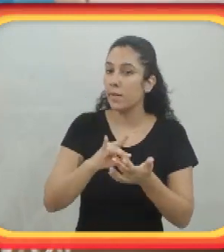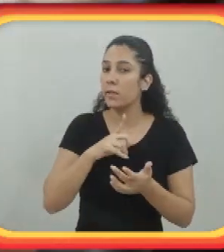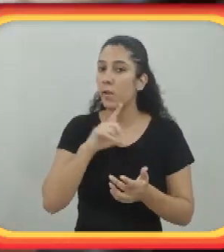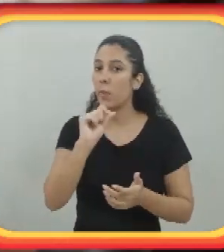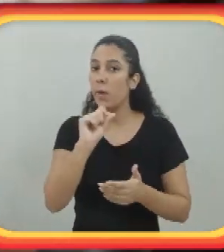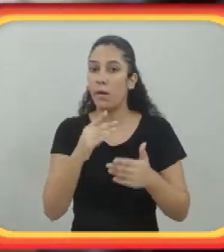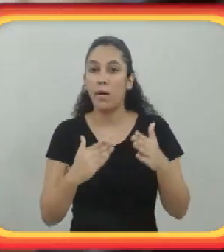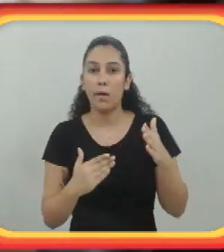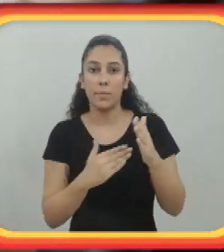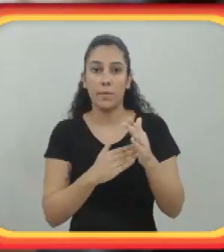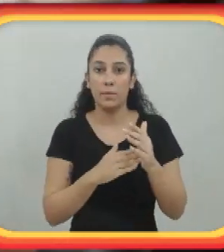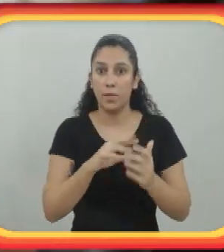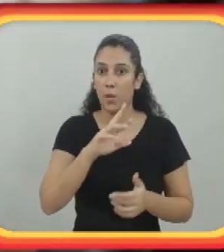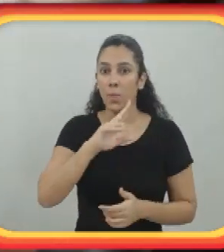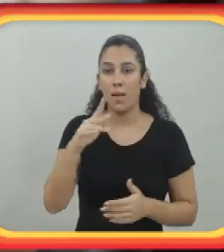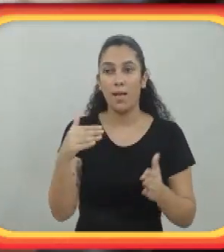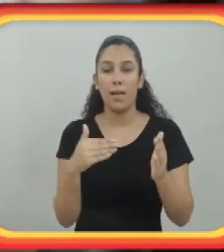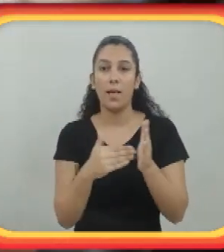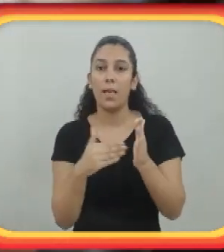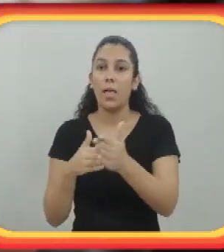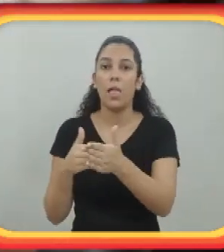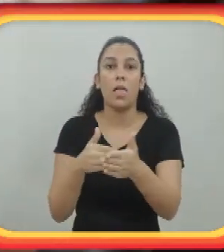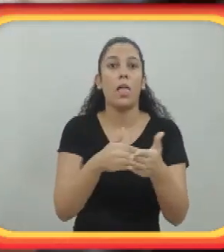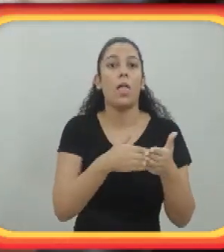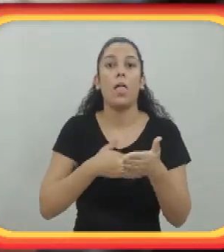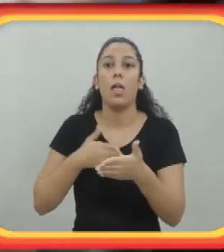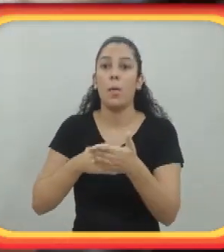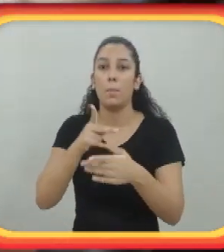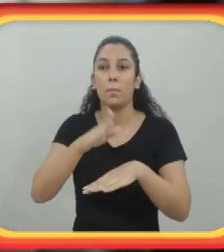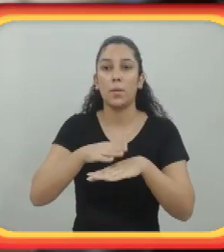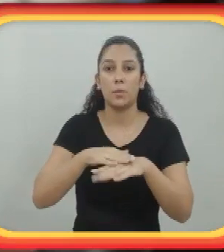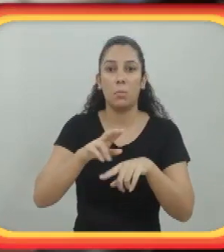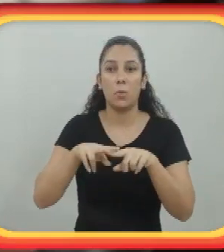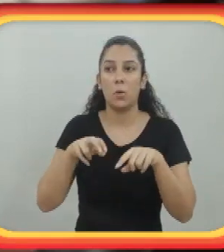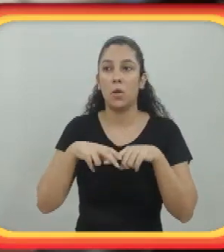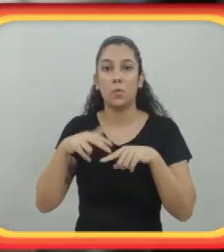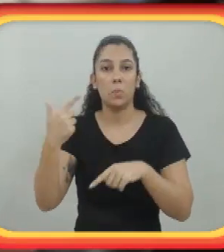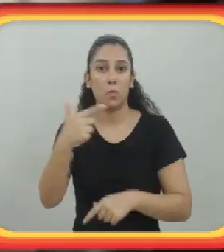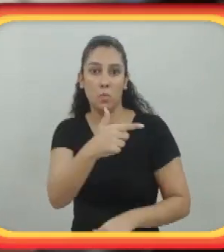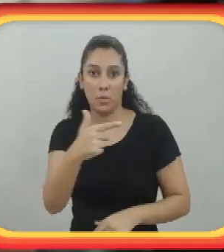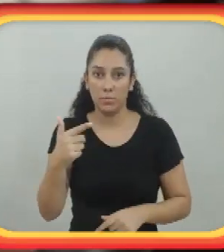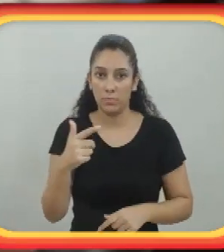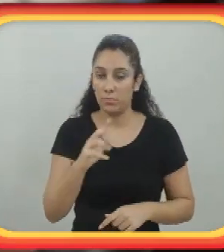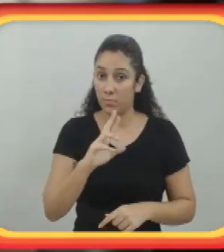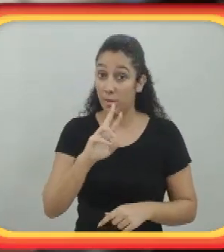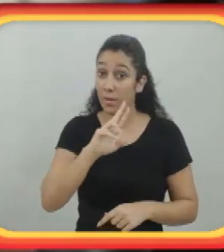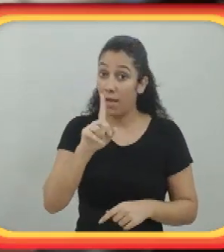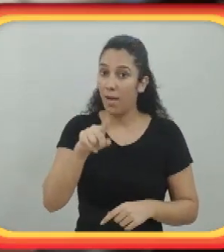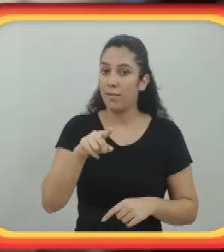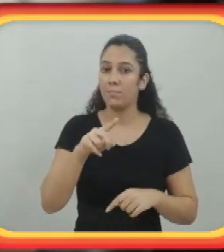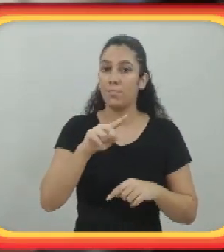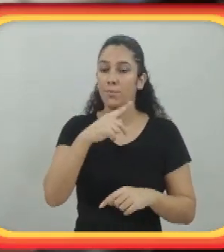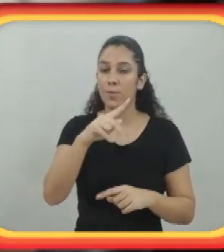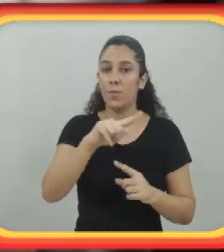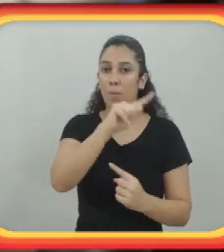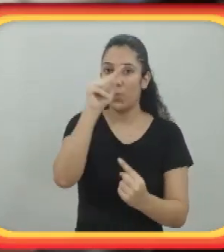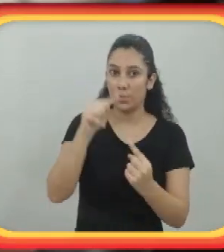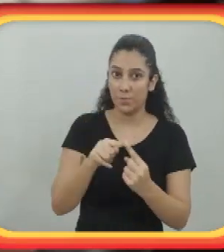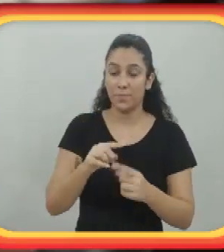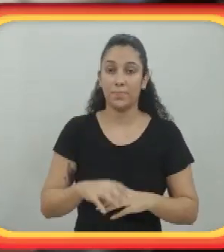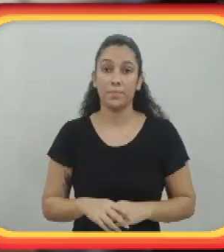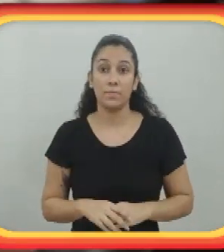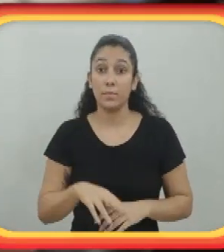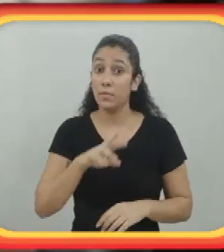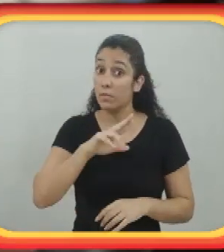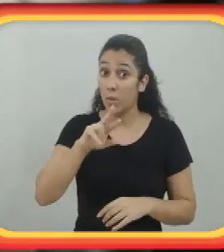né? O fato de você ter uma limitação, não é a limitação que te limita, é você mesmo que impõe o